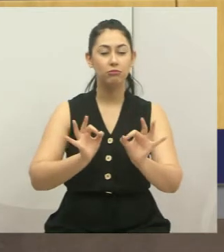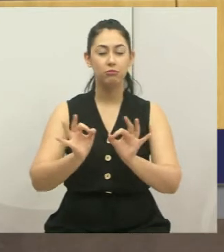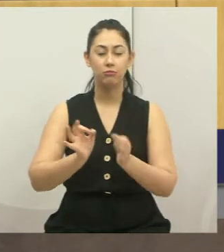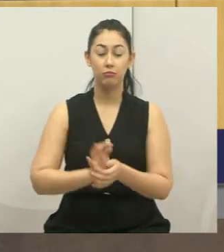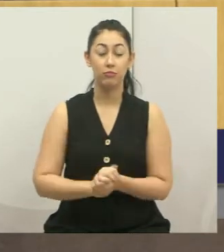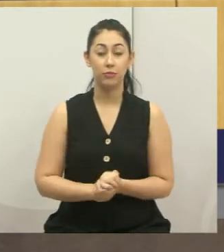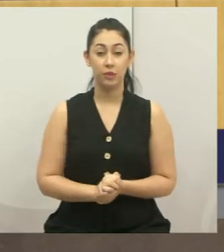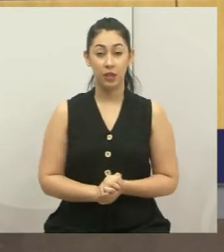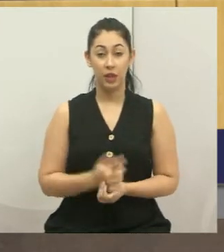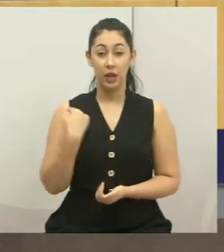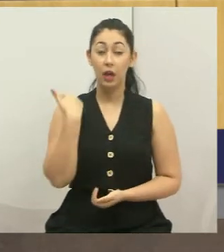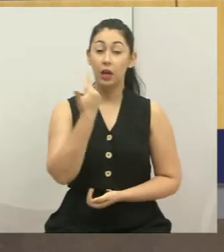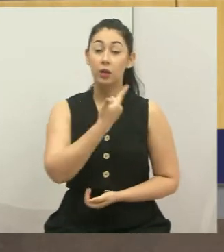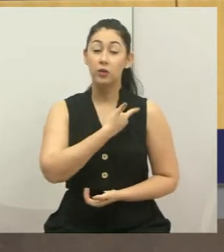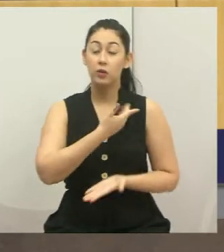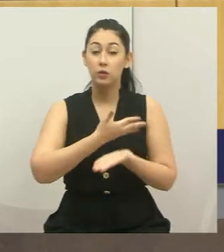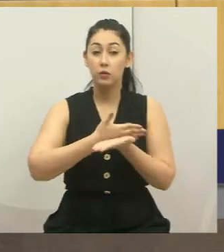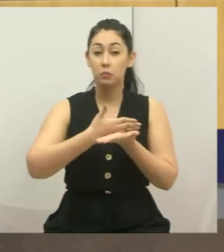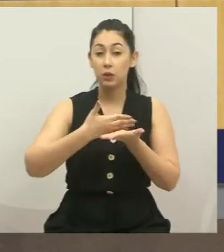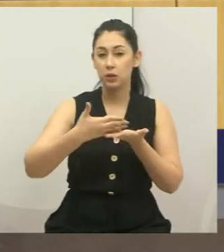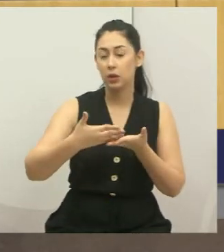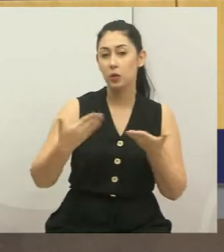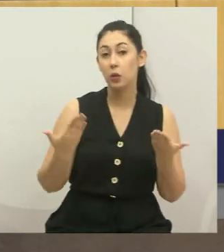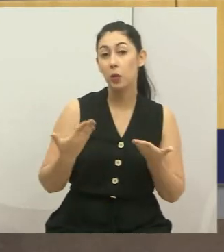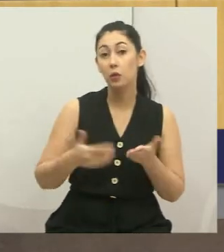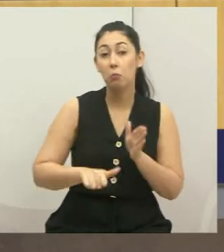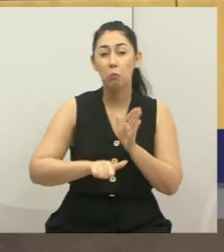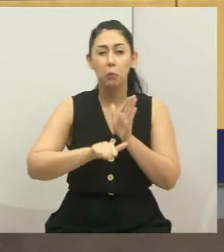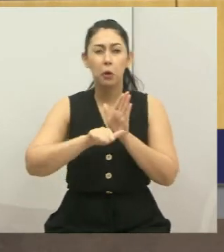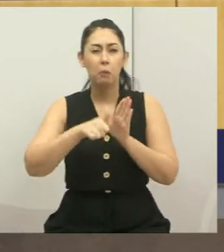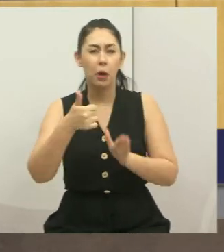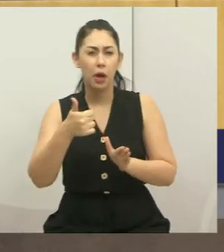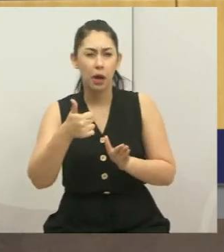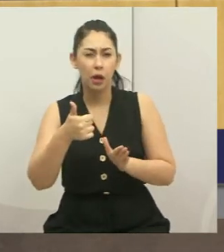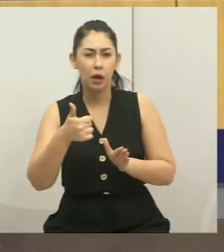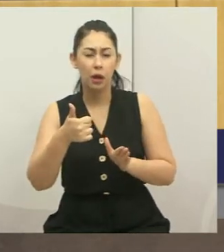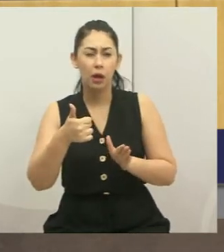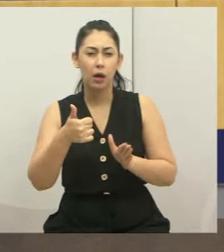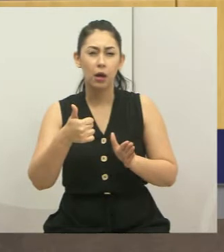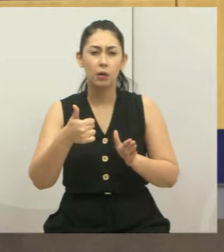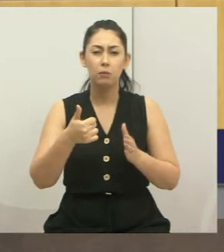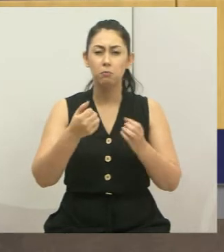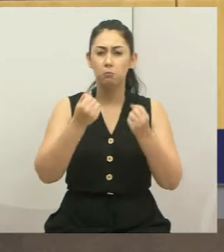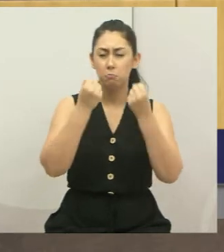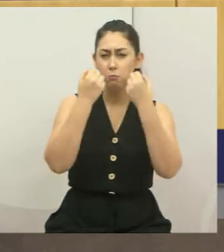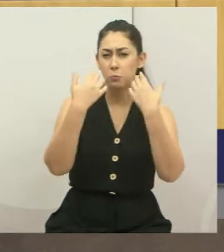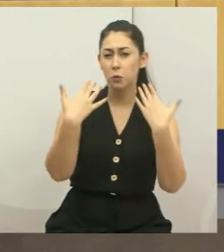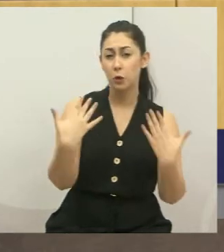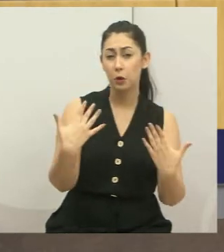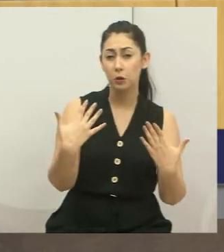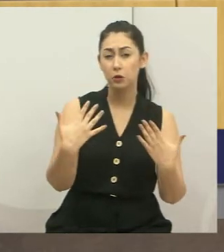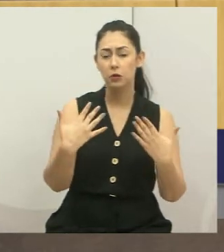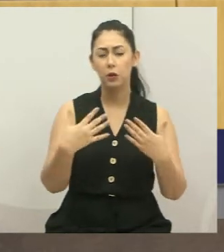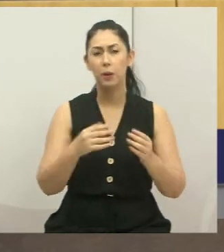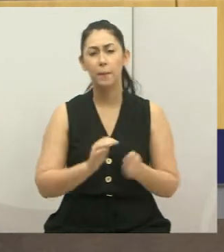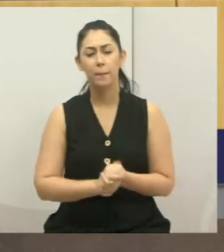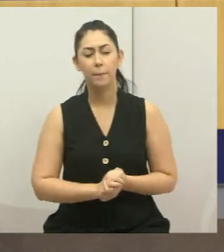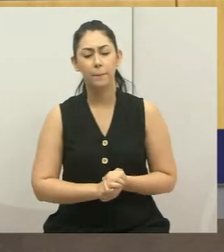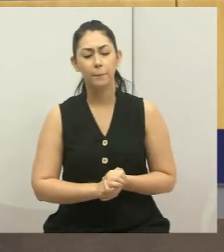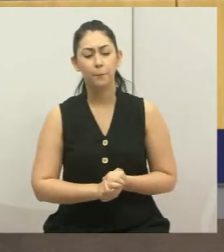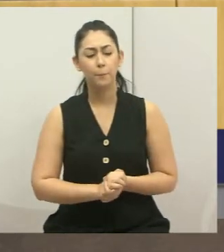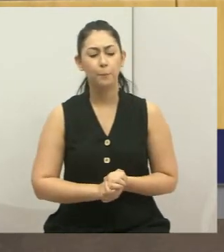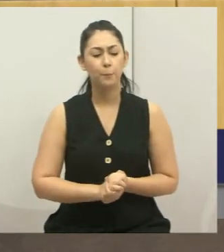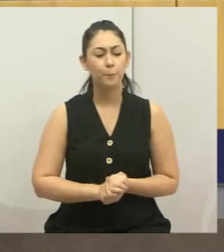Nós estamos dando início hoje à primeira consulta pública para a revisão do